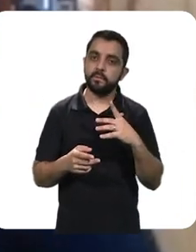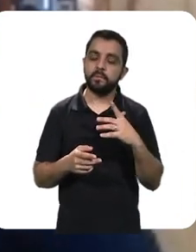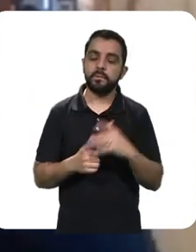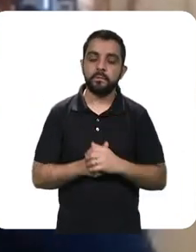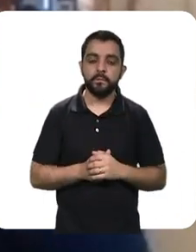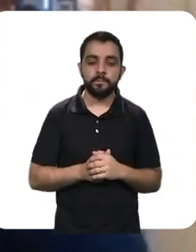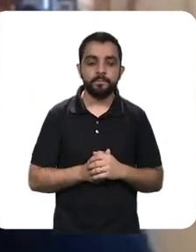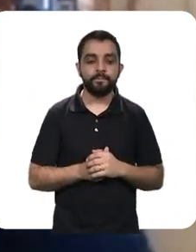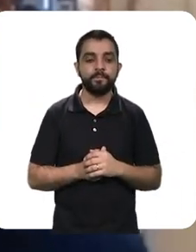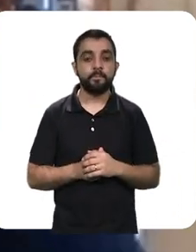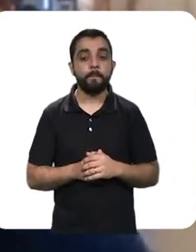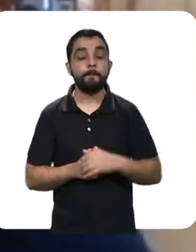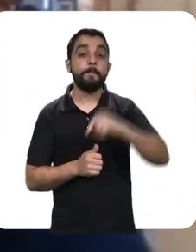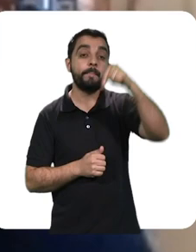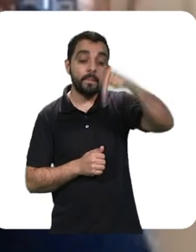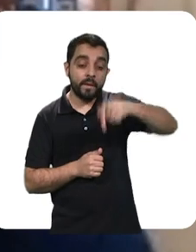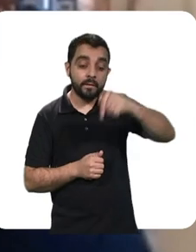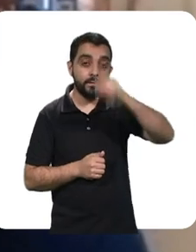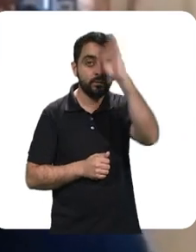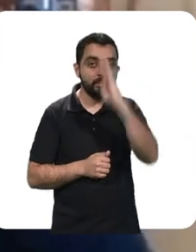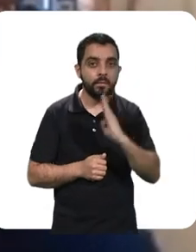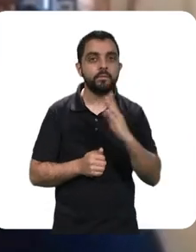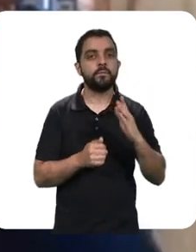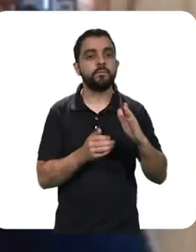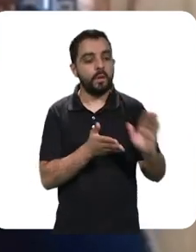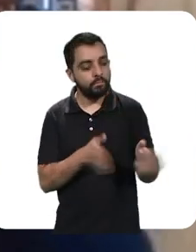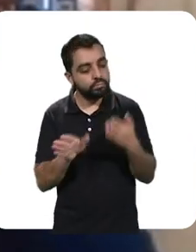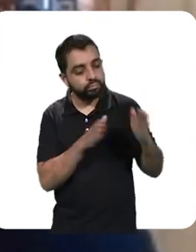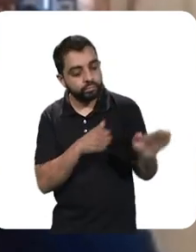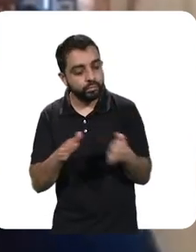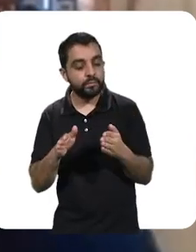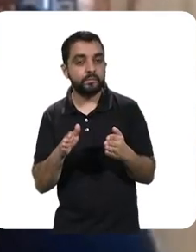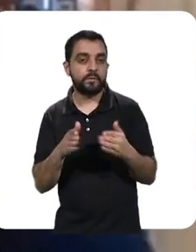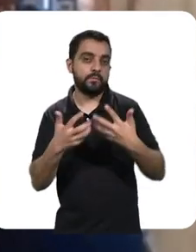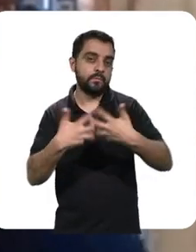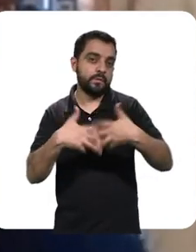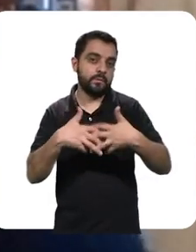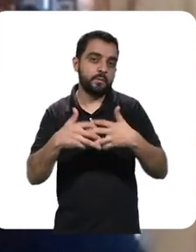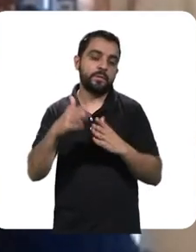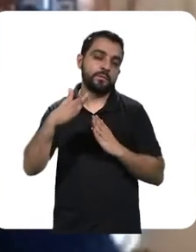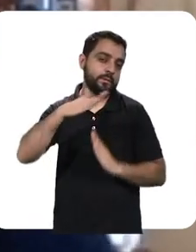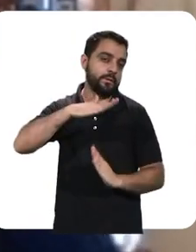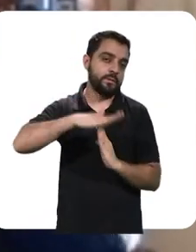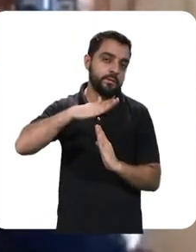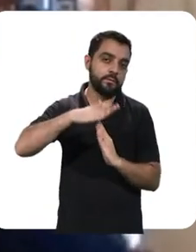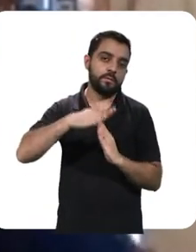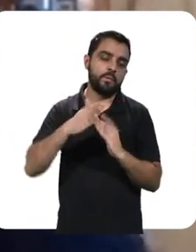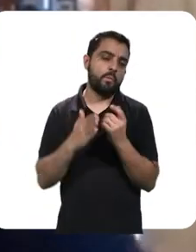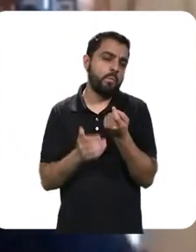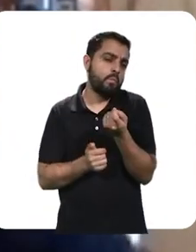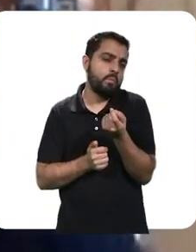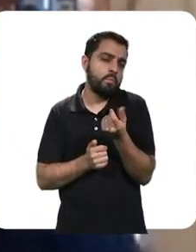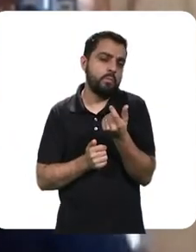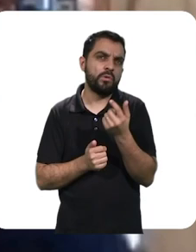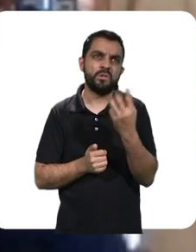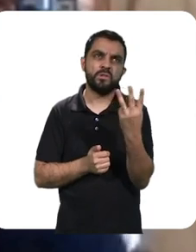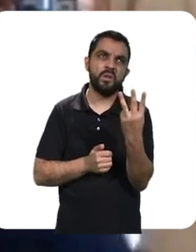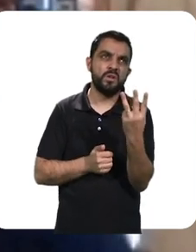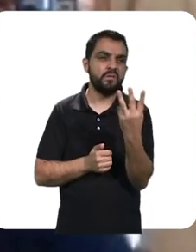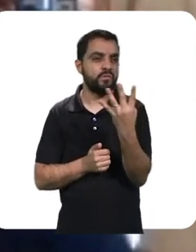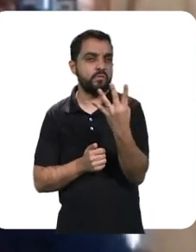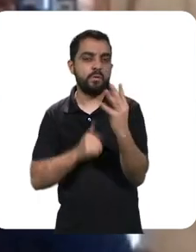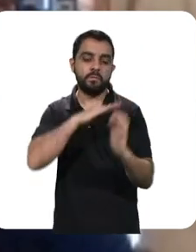E a capacidade de produção nacional, por exemplo, de respiradores, ela é limitada. Então, existem poucas empresas, existem três,